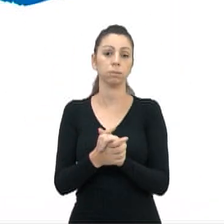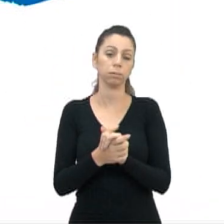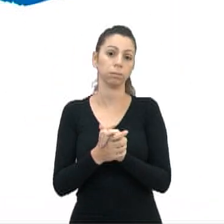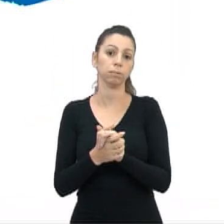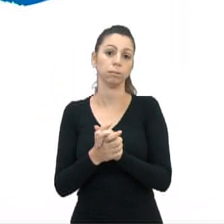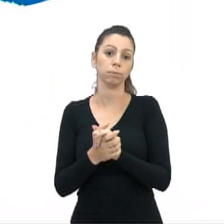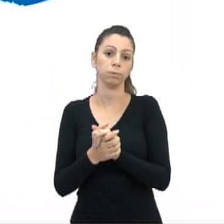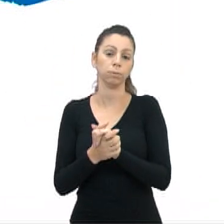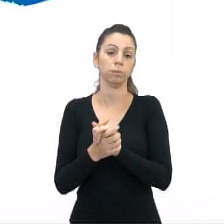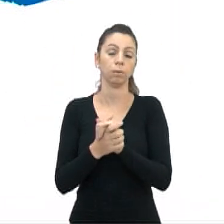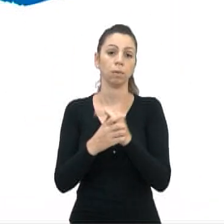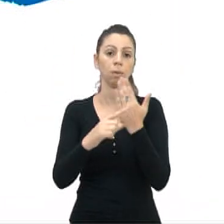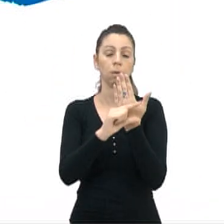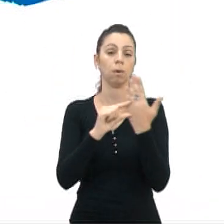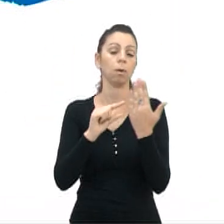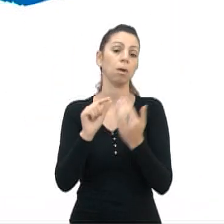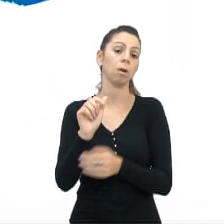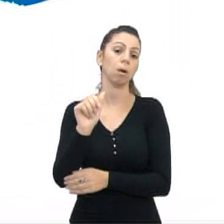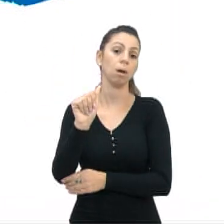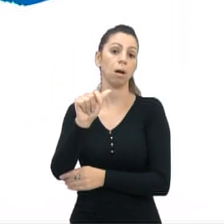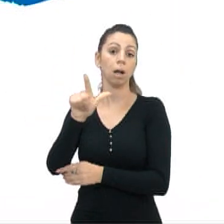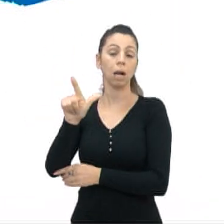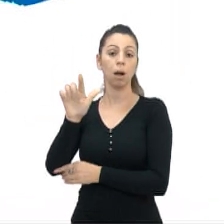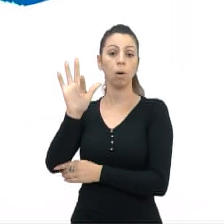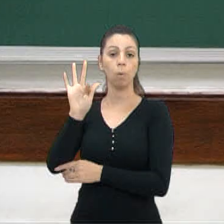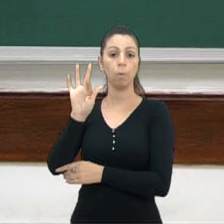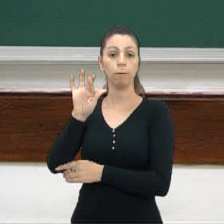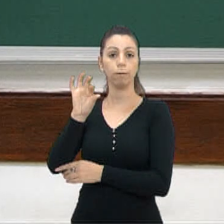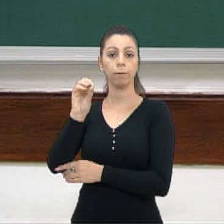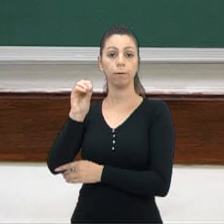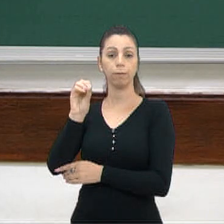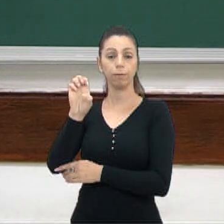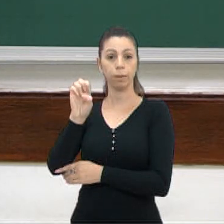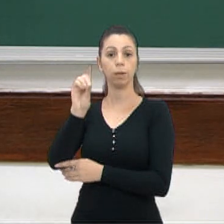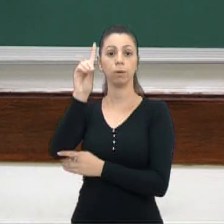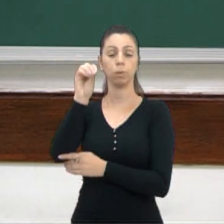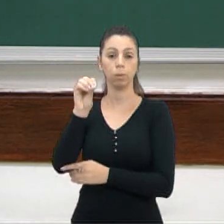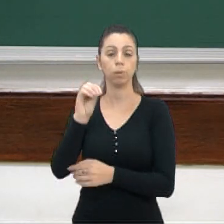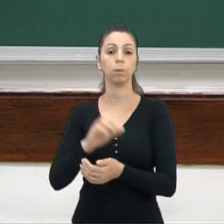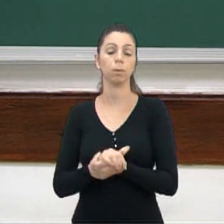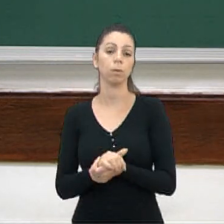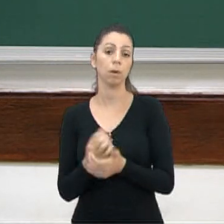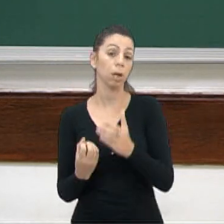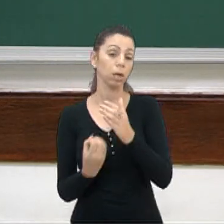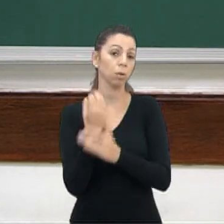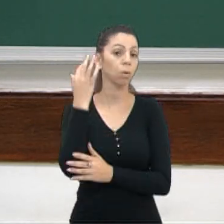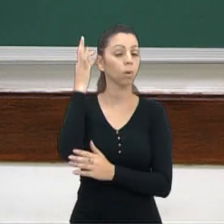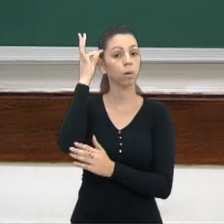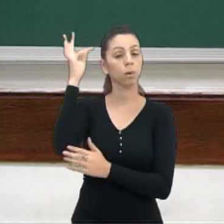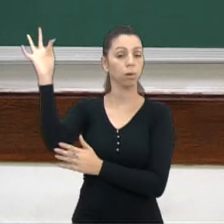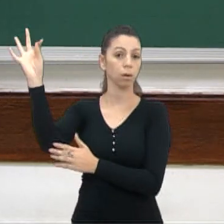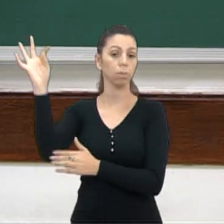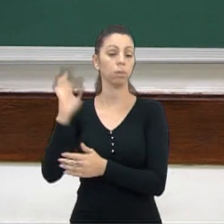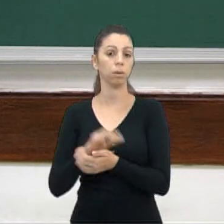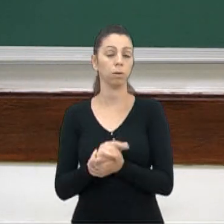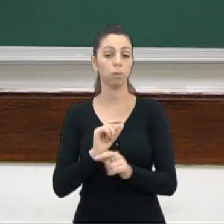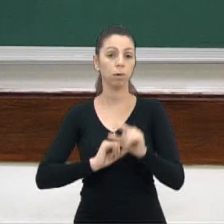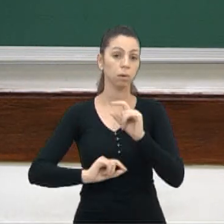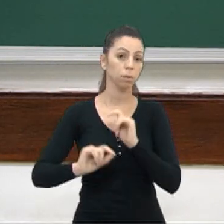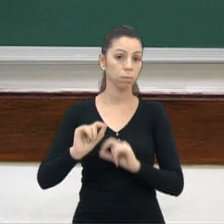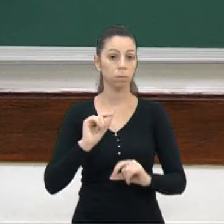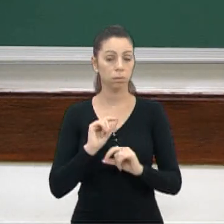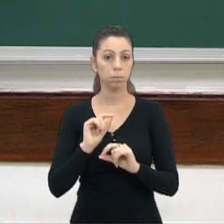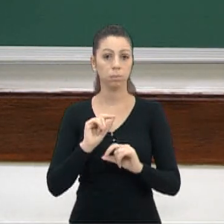Alfred Wegener, ele criou essa teoria da deriva continental, até para dizer que tem estas